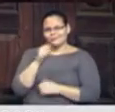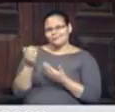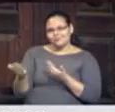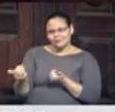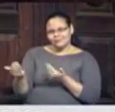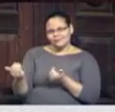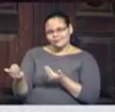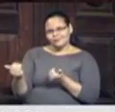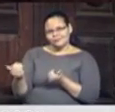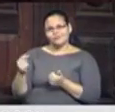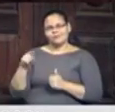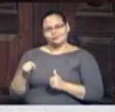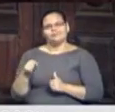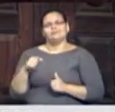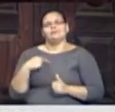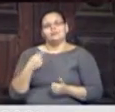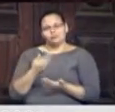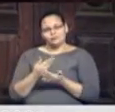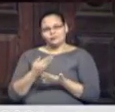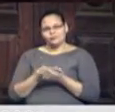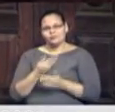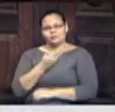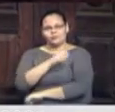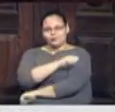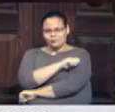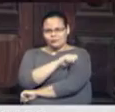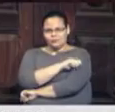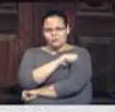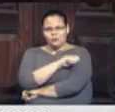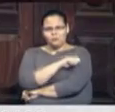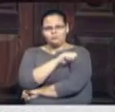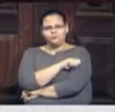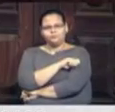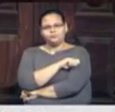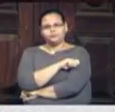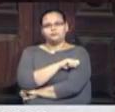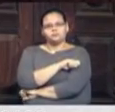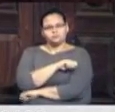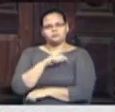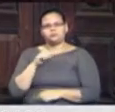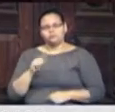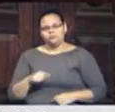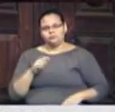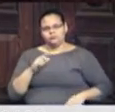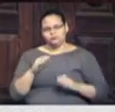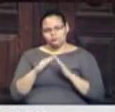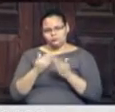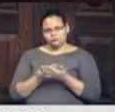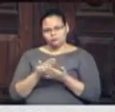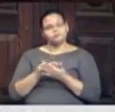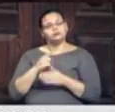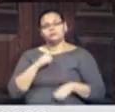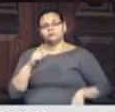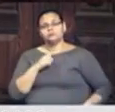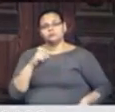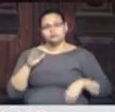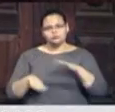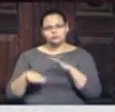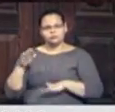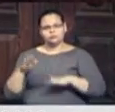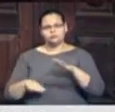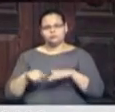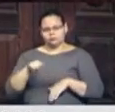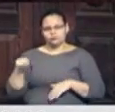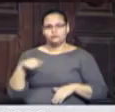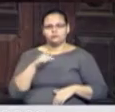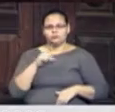jovens, estudantes que, se escola tivesse, provavelmente também teriam